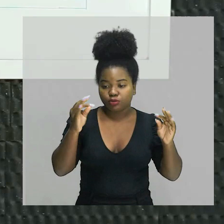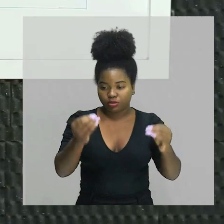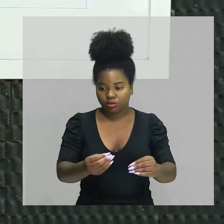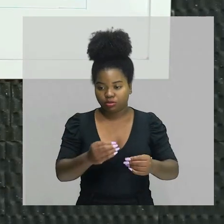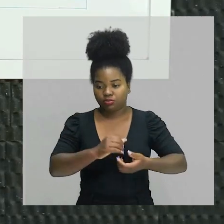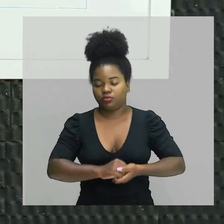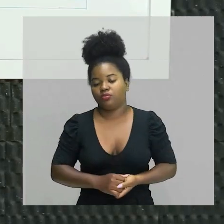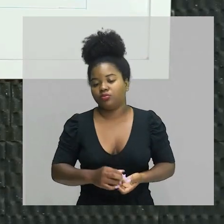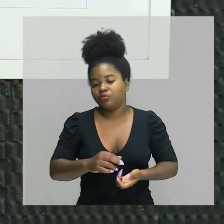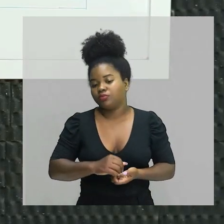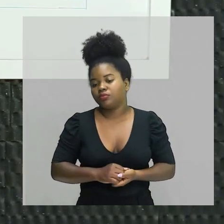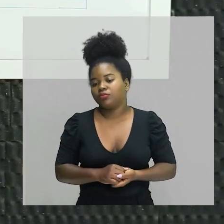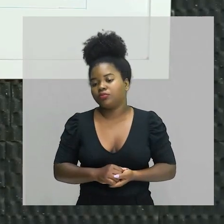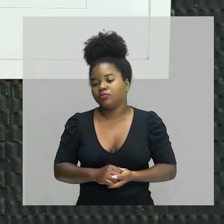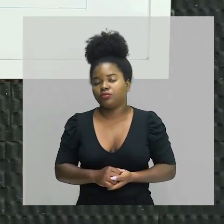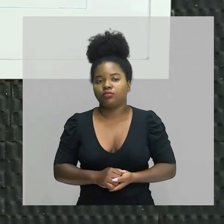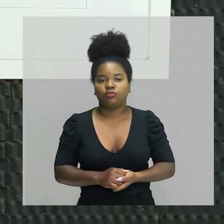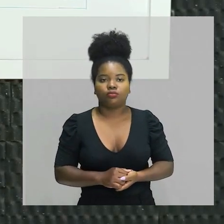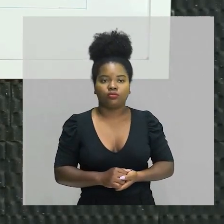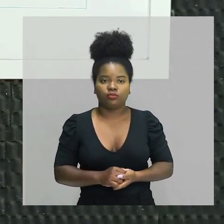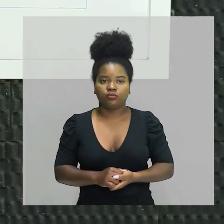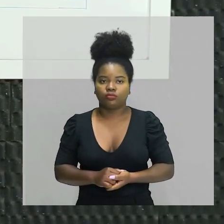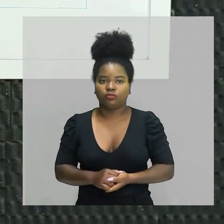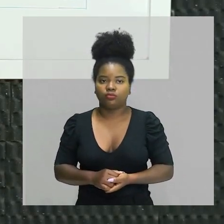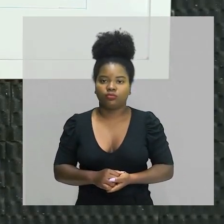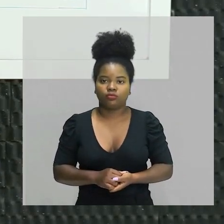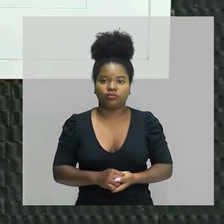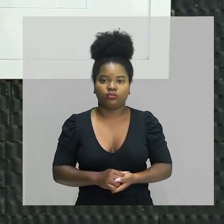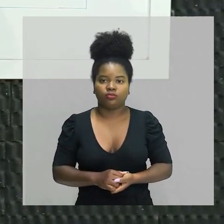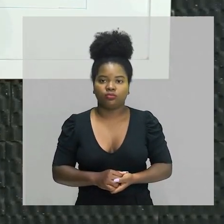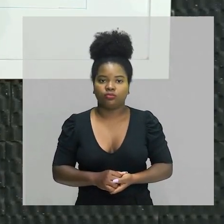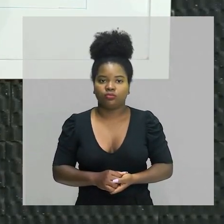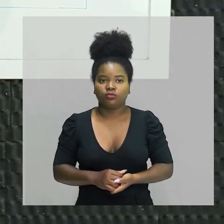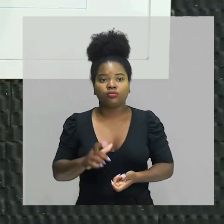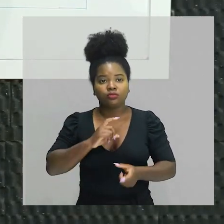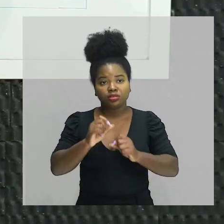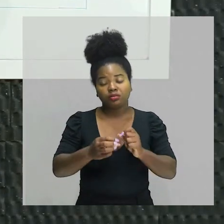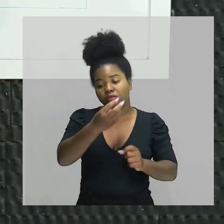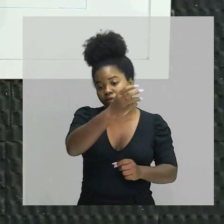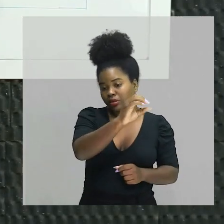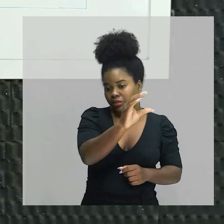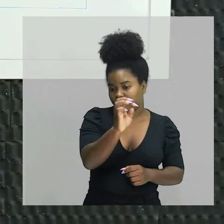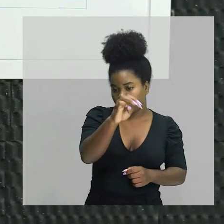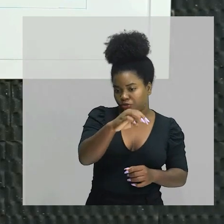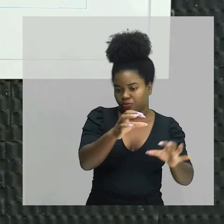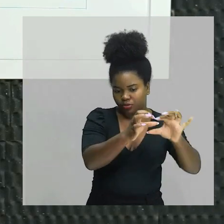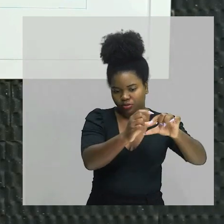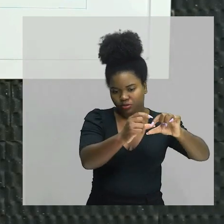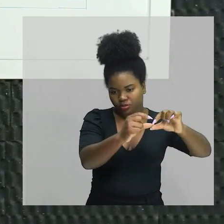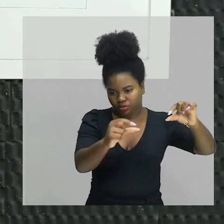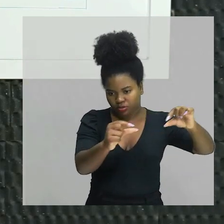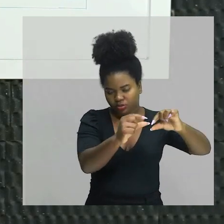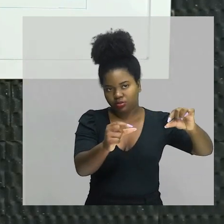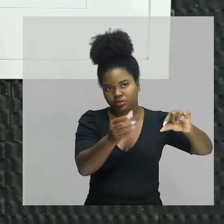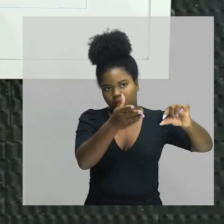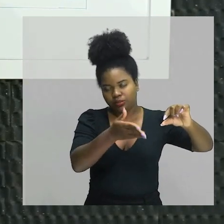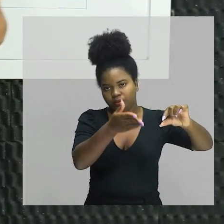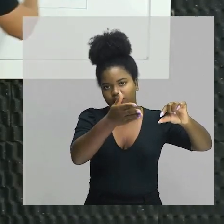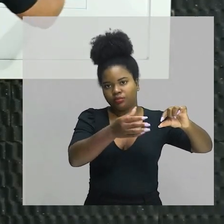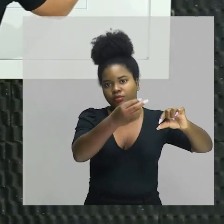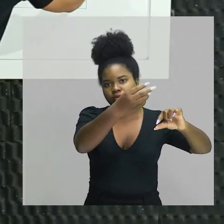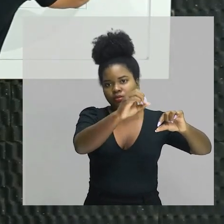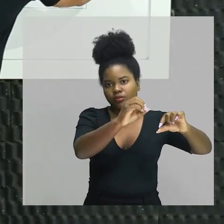total. Certo? Veja só. Eu já tenho esse pedaço daqui para cá. esse pedaço aqui é